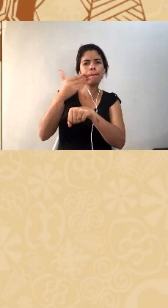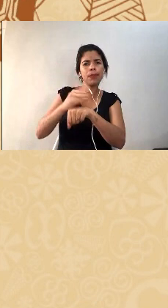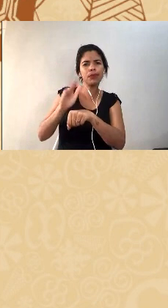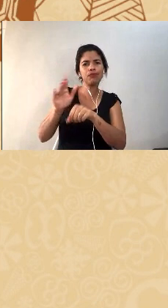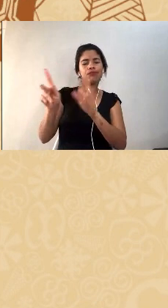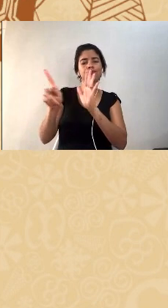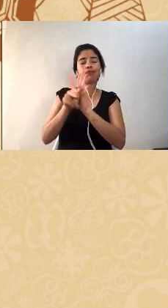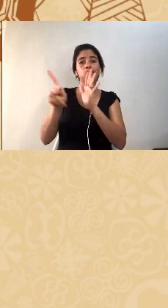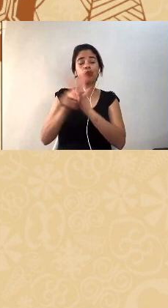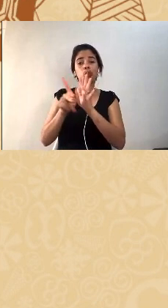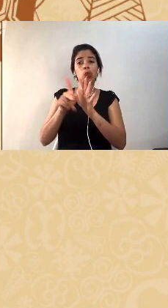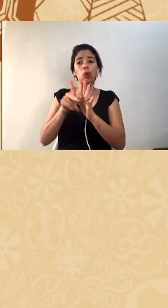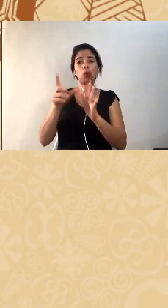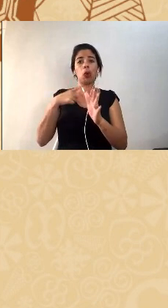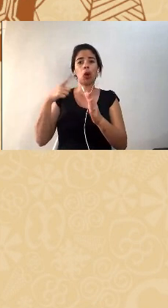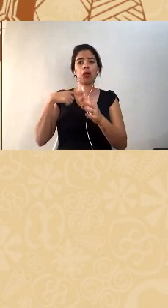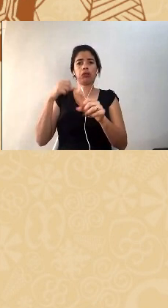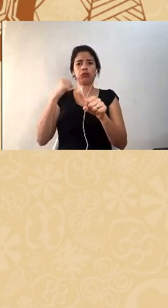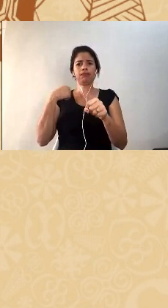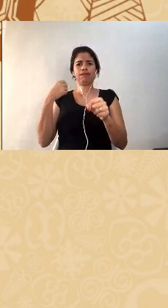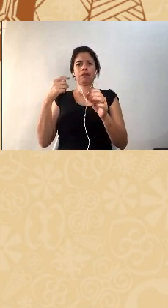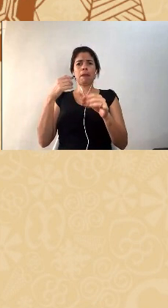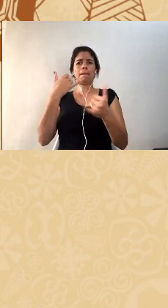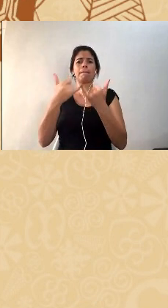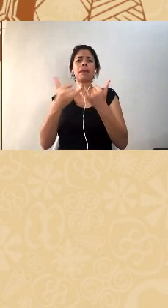de epistemicídio que nós temos vivido.